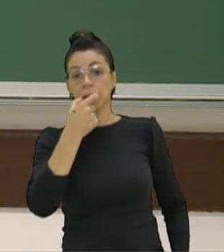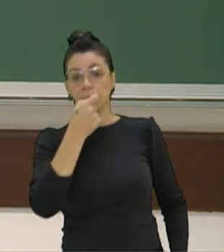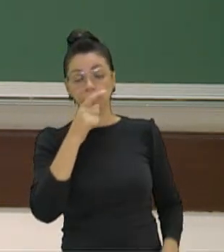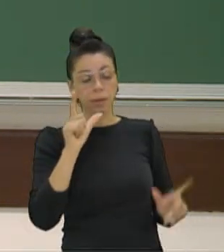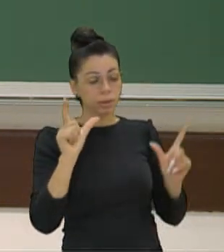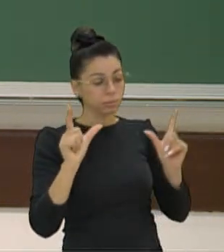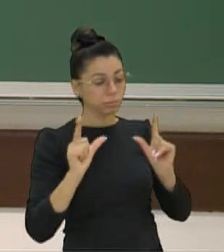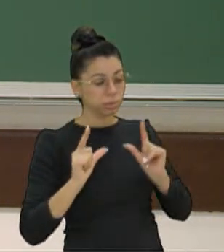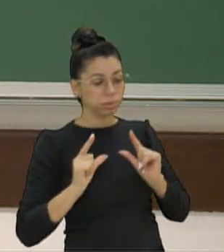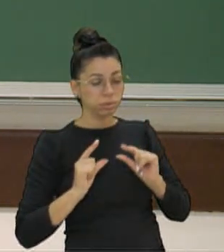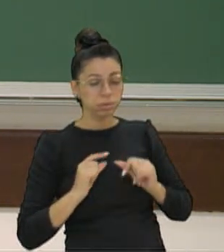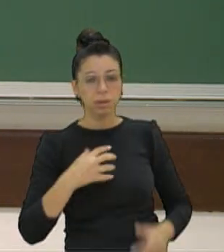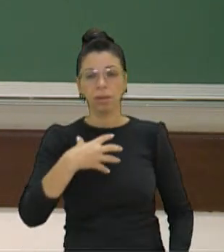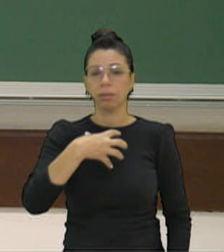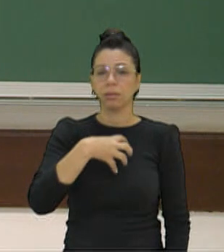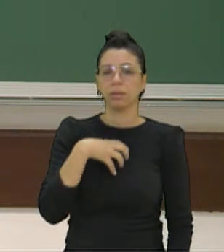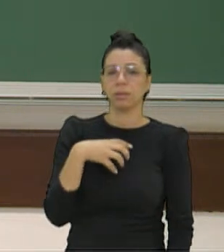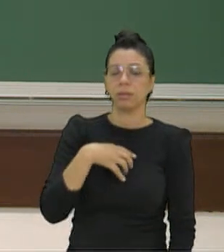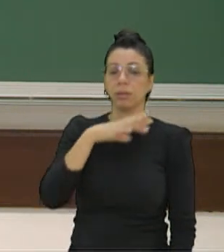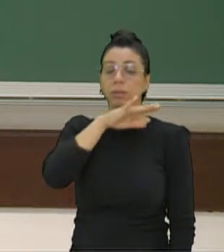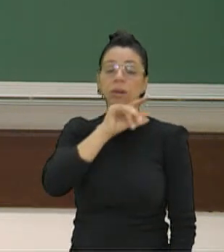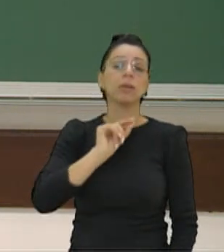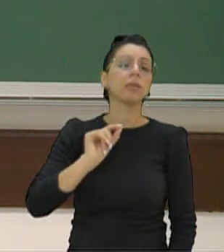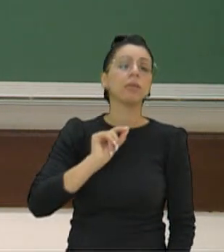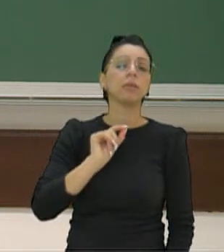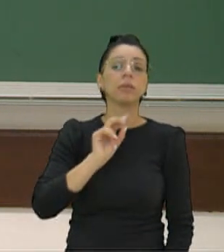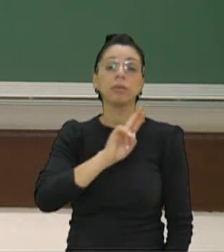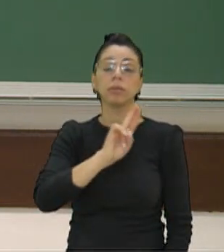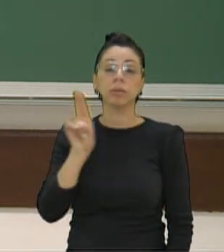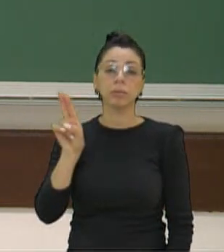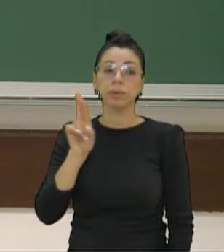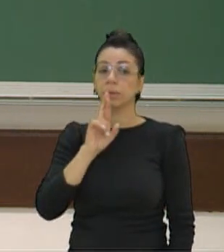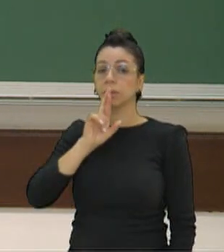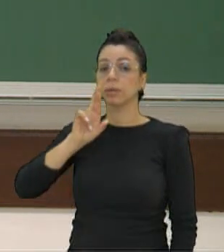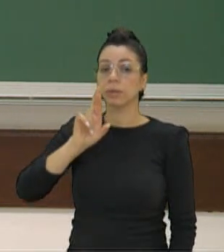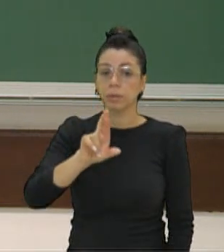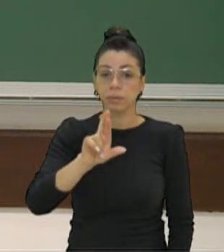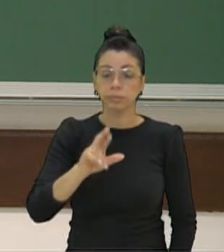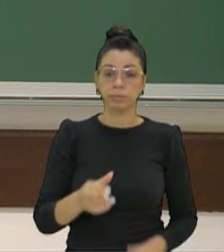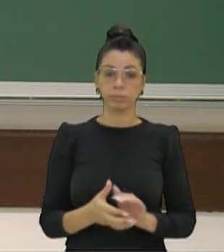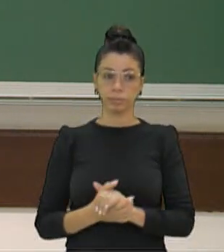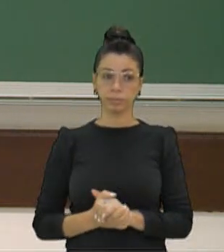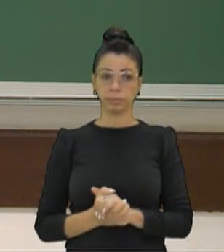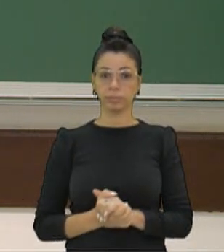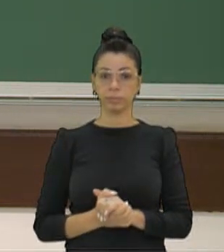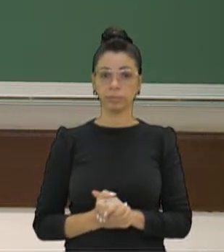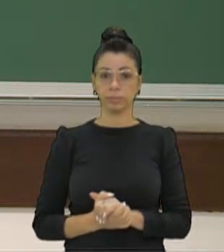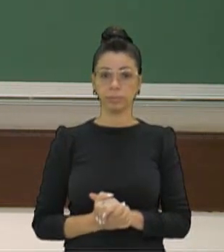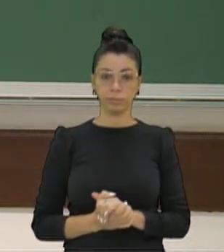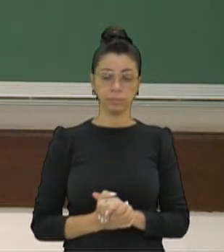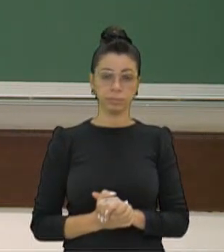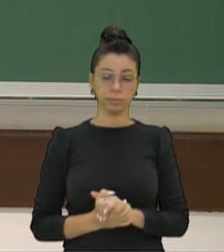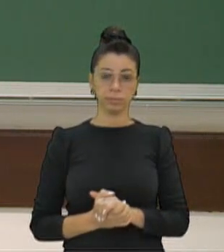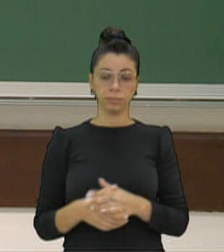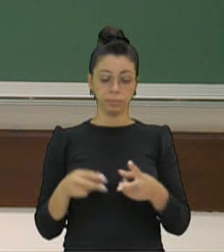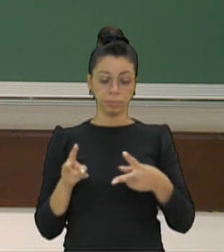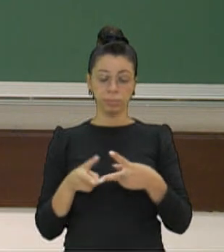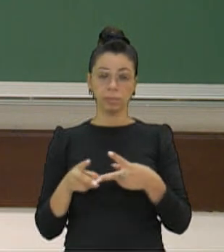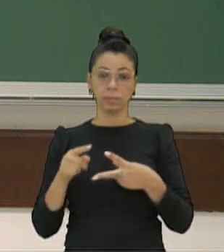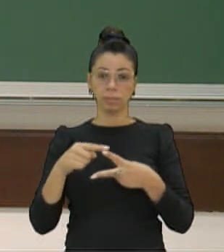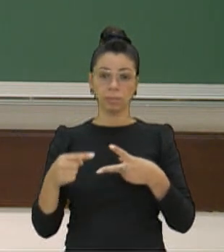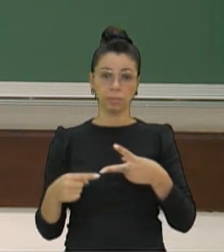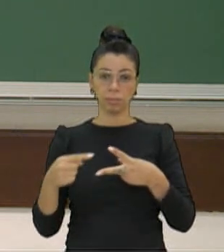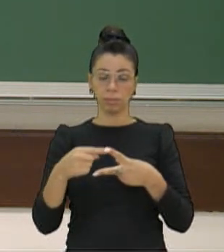todo aquele mal-estar, né? Que doença é essa? Você respondeu aí. Nós temos duas doenças, né, com